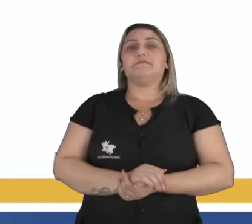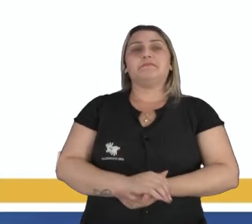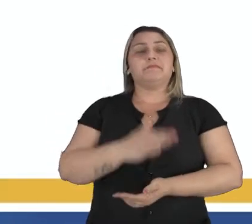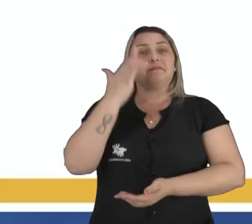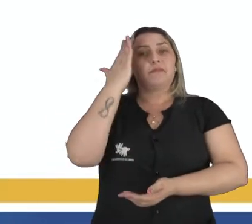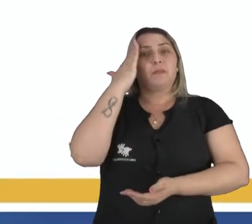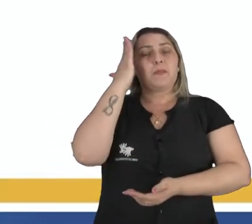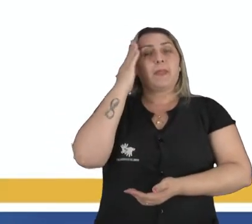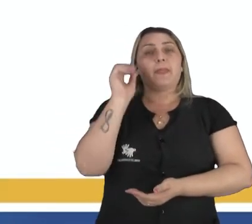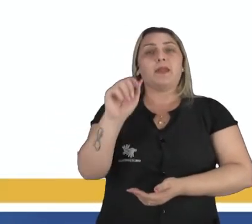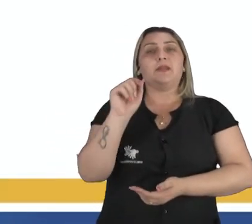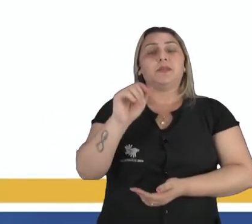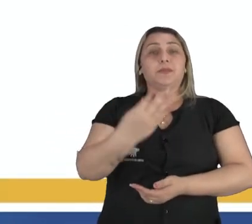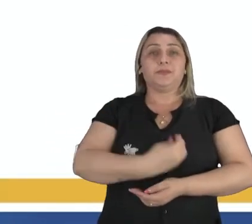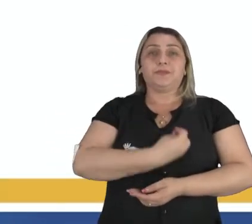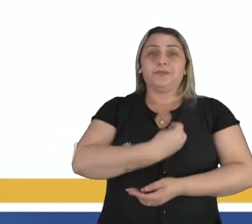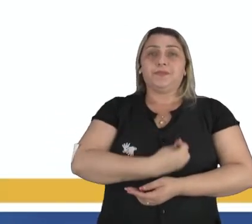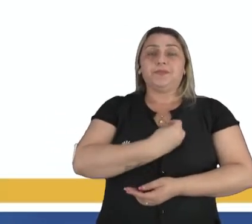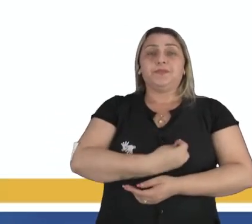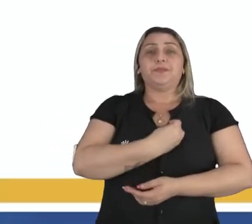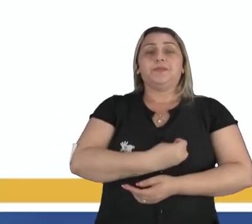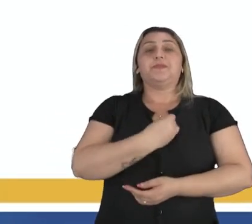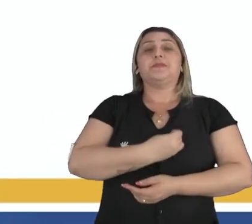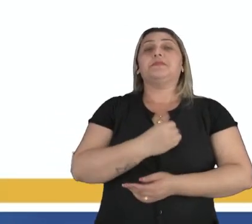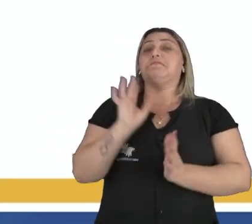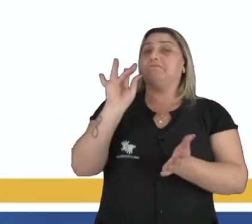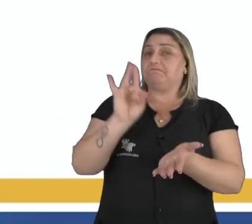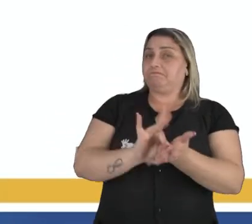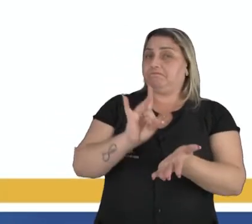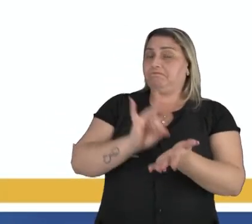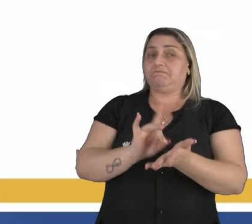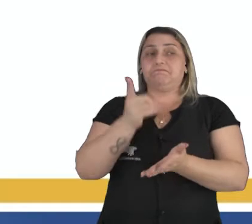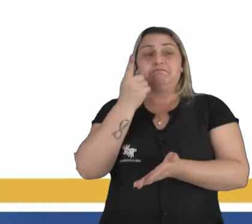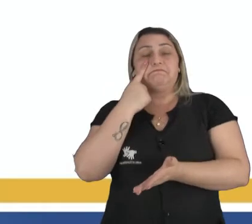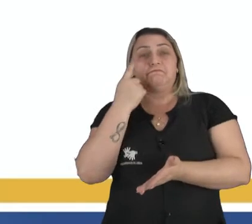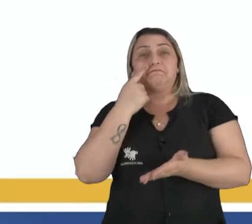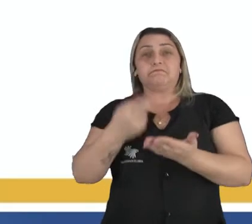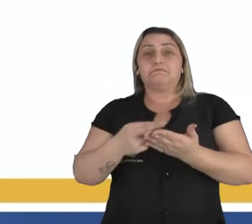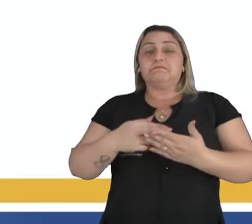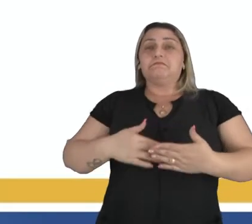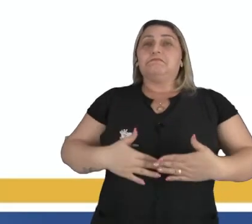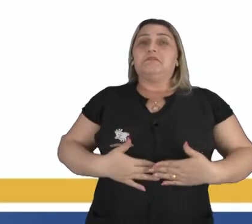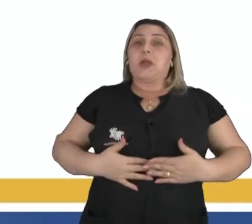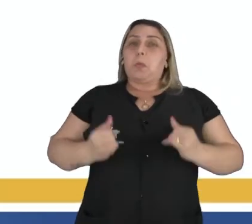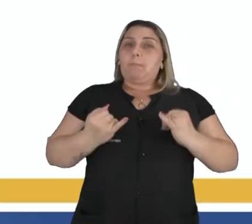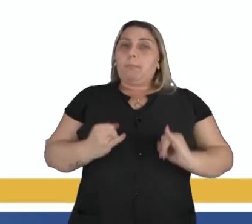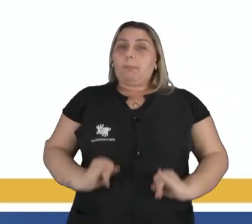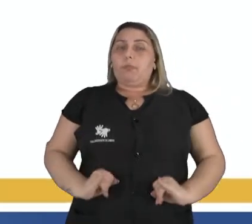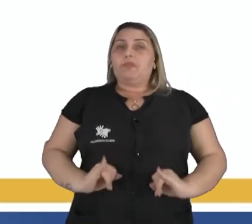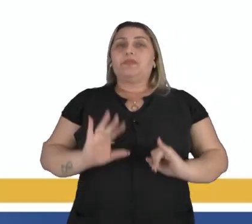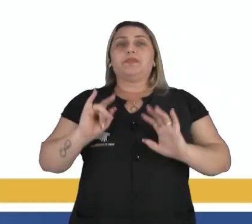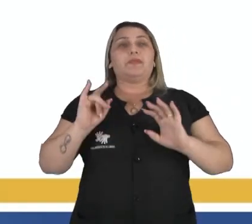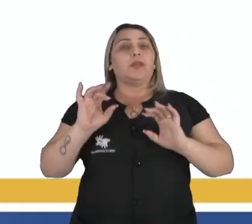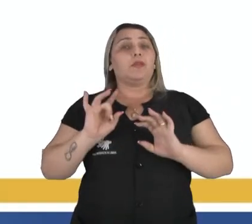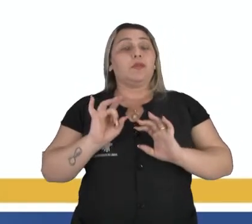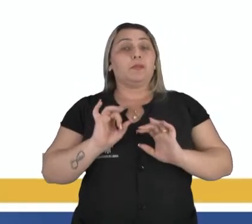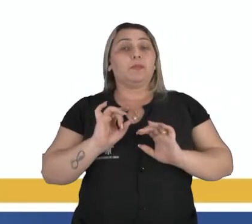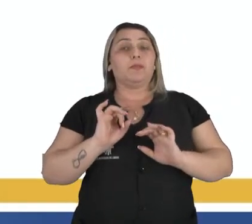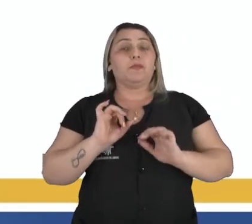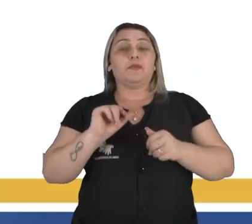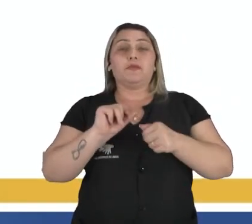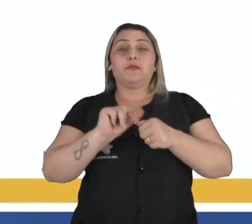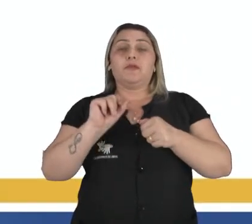cabo por entender que a vida que ele esportes uma vida real que aquela barriga trincada ela não passou por um